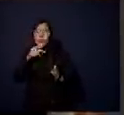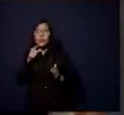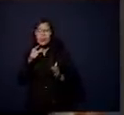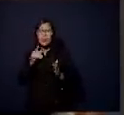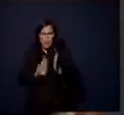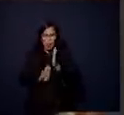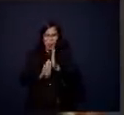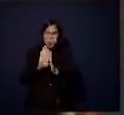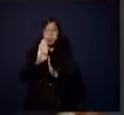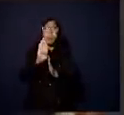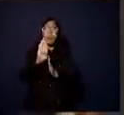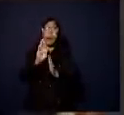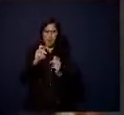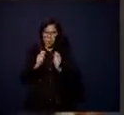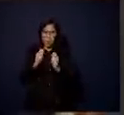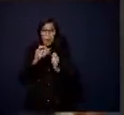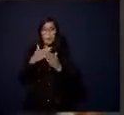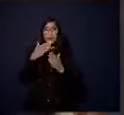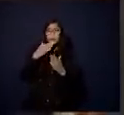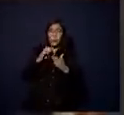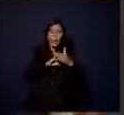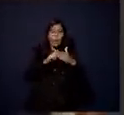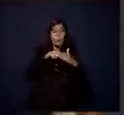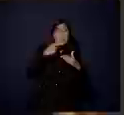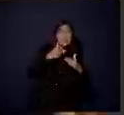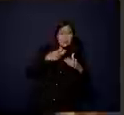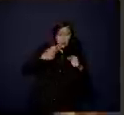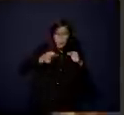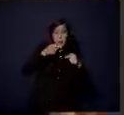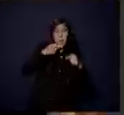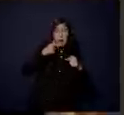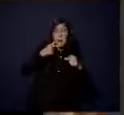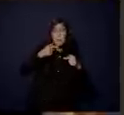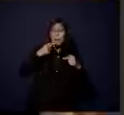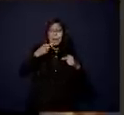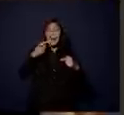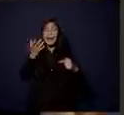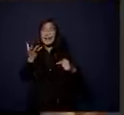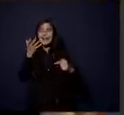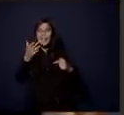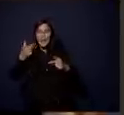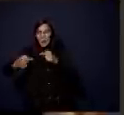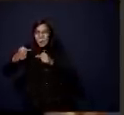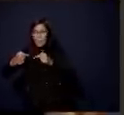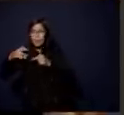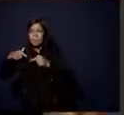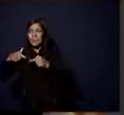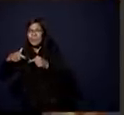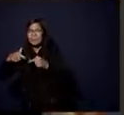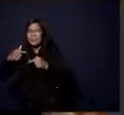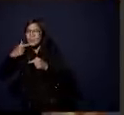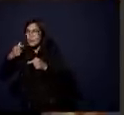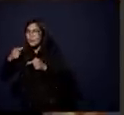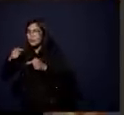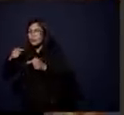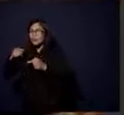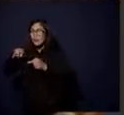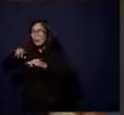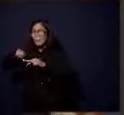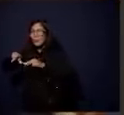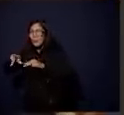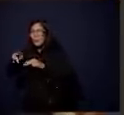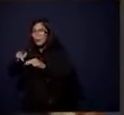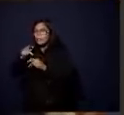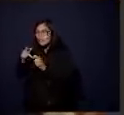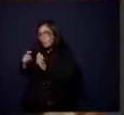da economia em vez da empresa por causa ser mais eficiente que o seu concorrente ela tenta ganhar competitividade por outros meios pelo